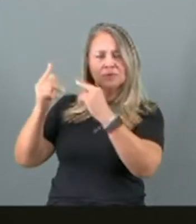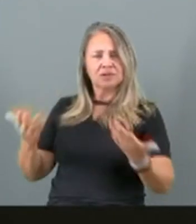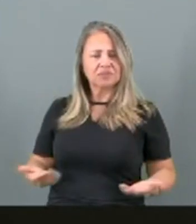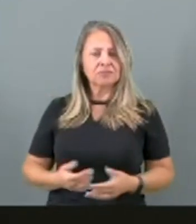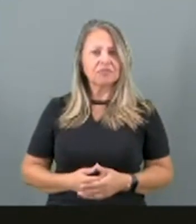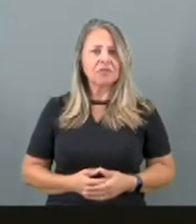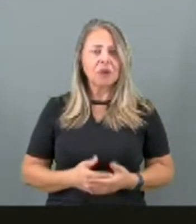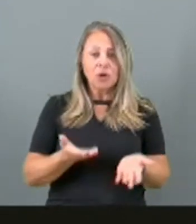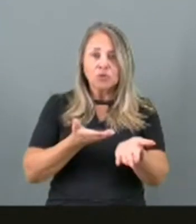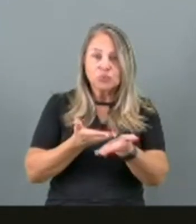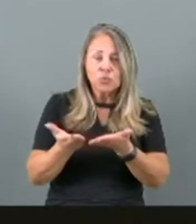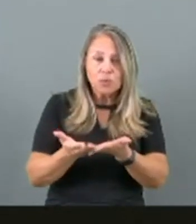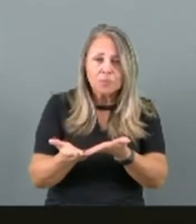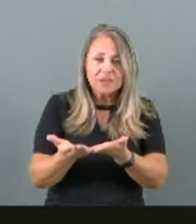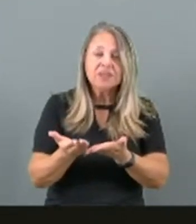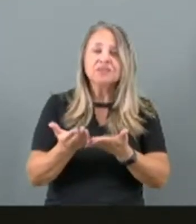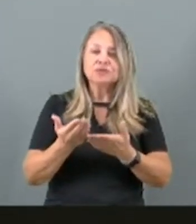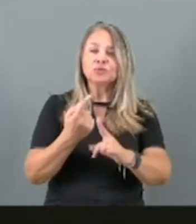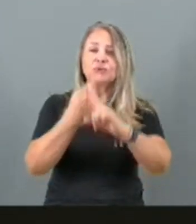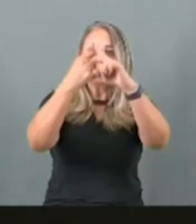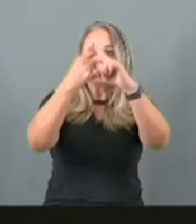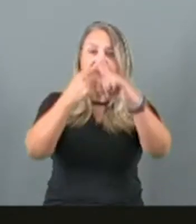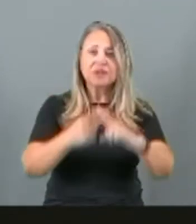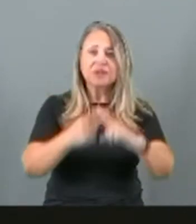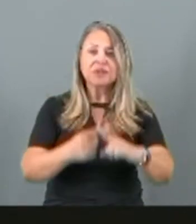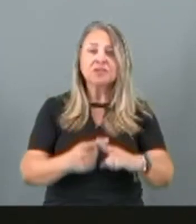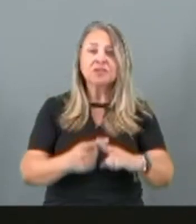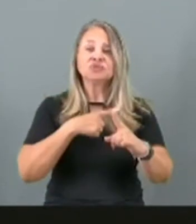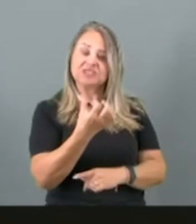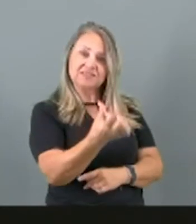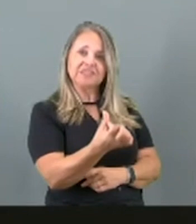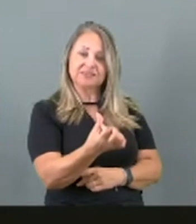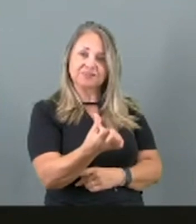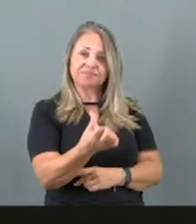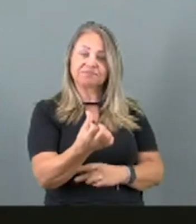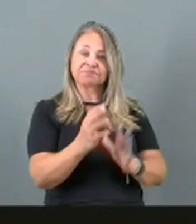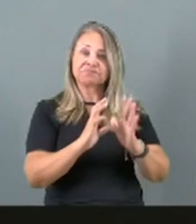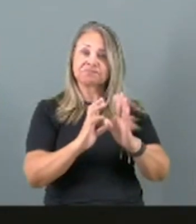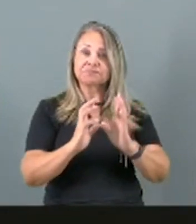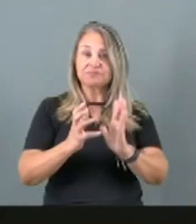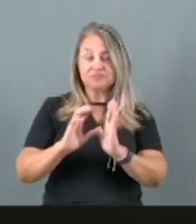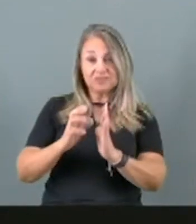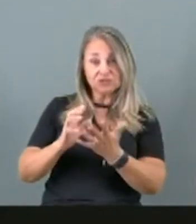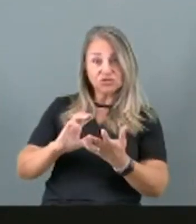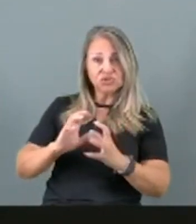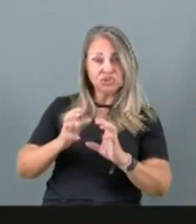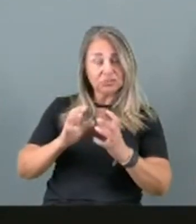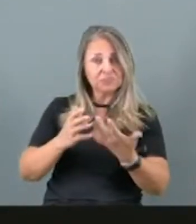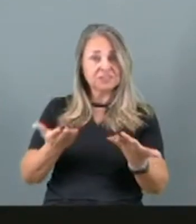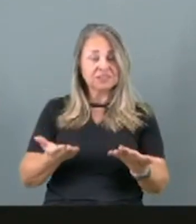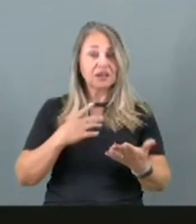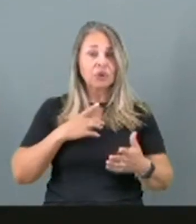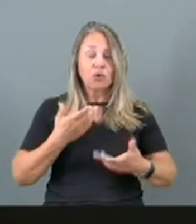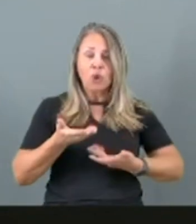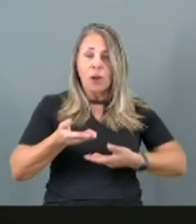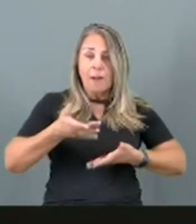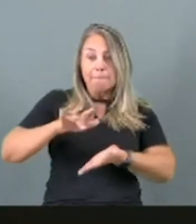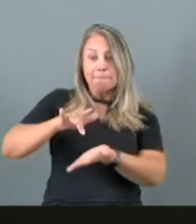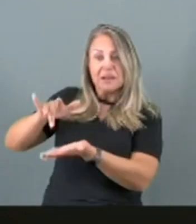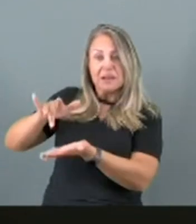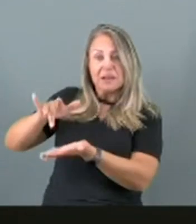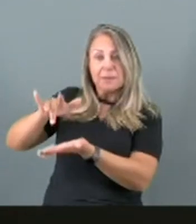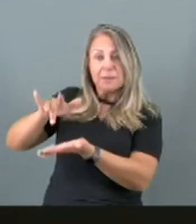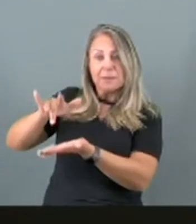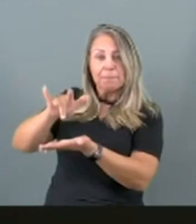no início do campeonato tinha seis times da Série A do Campeonato Brasileiro envolvido com manipulação de resultado